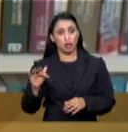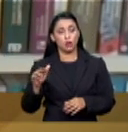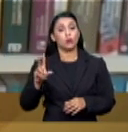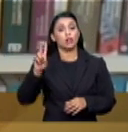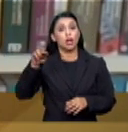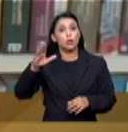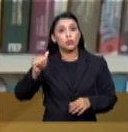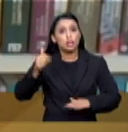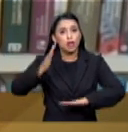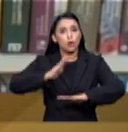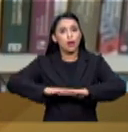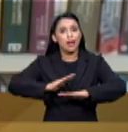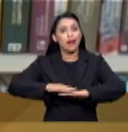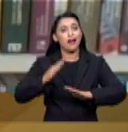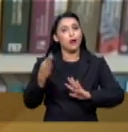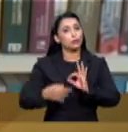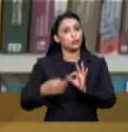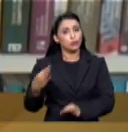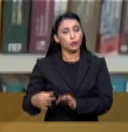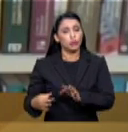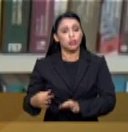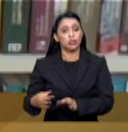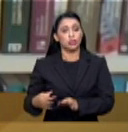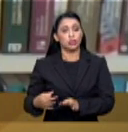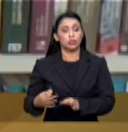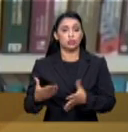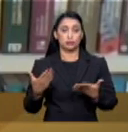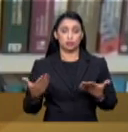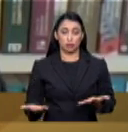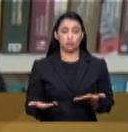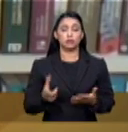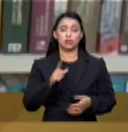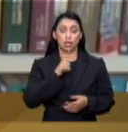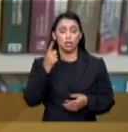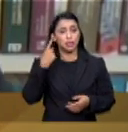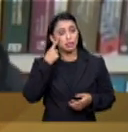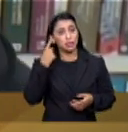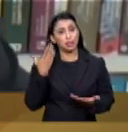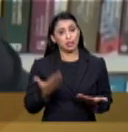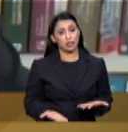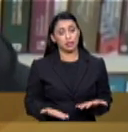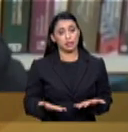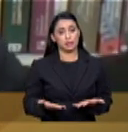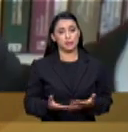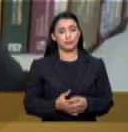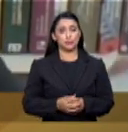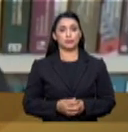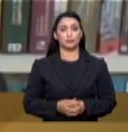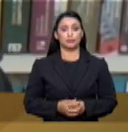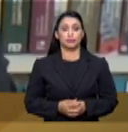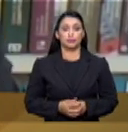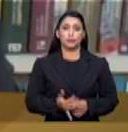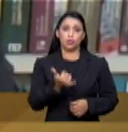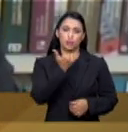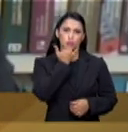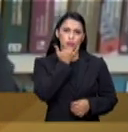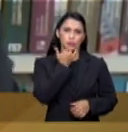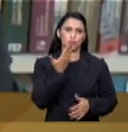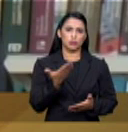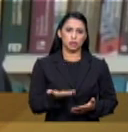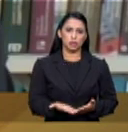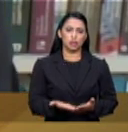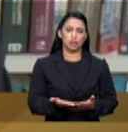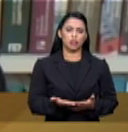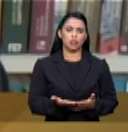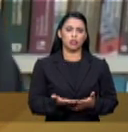é autora e, portanto, é inquestionável o seu interesse. No particular, Excelência, eu peço licença para